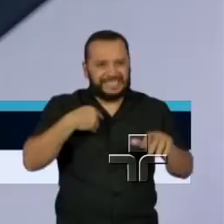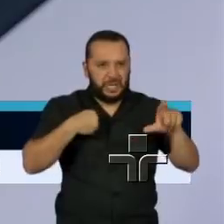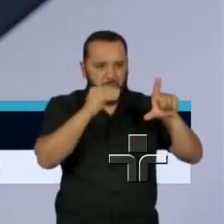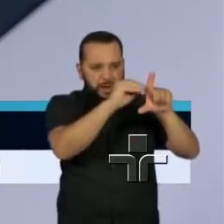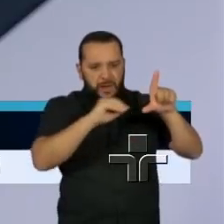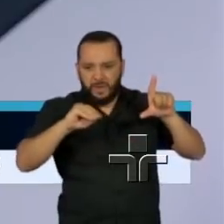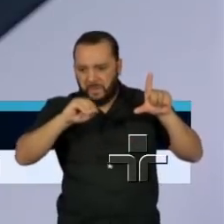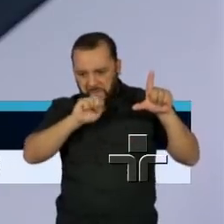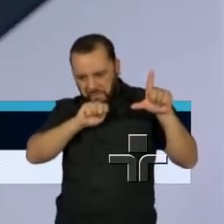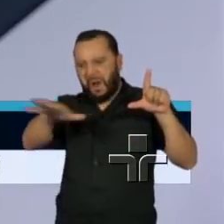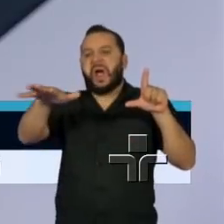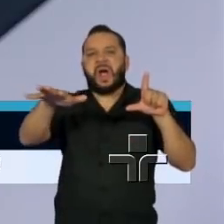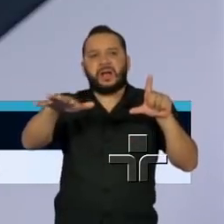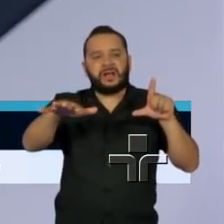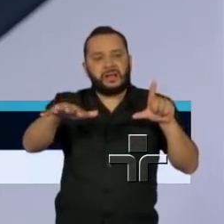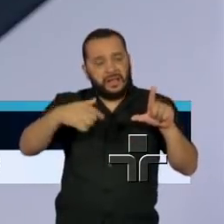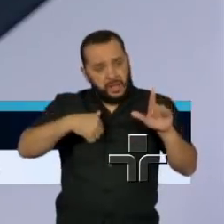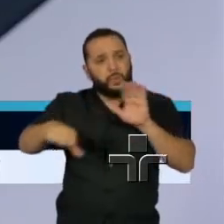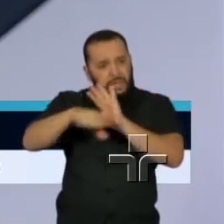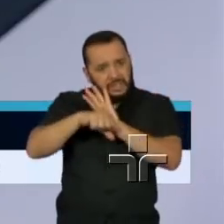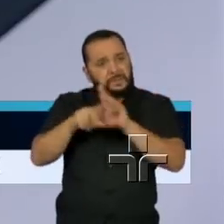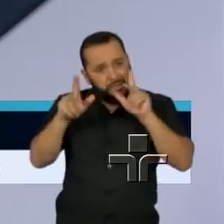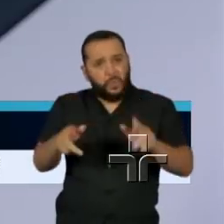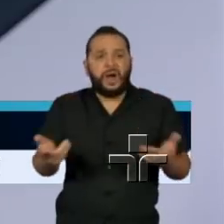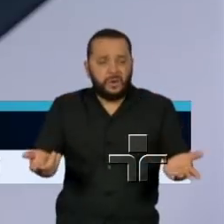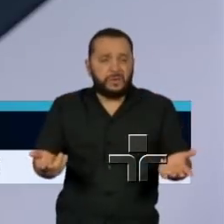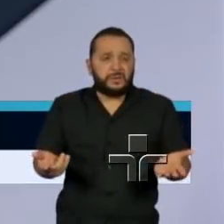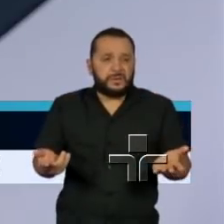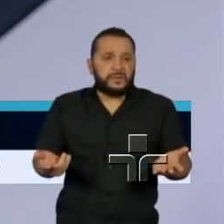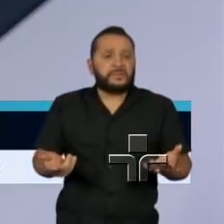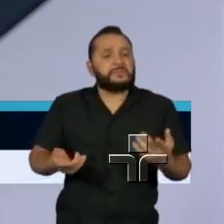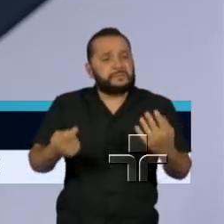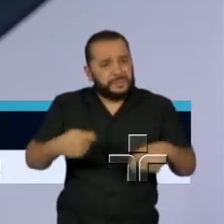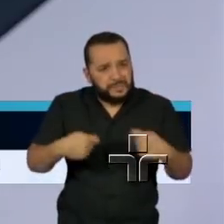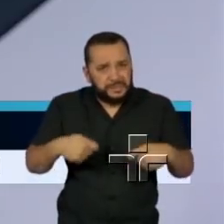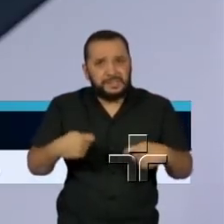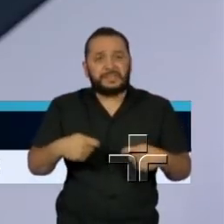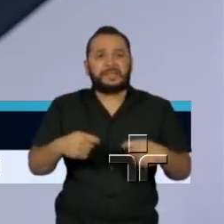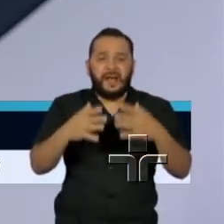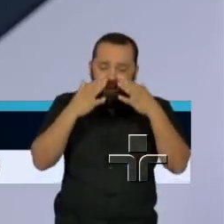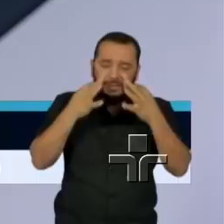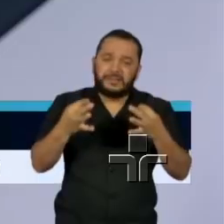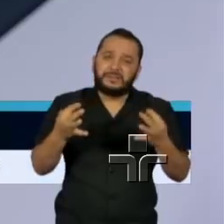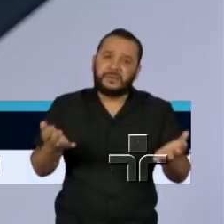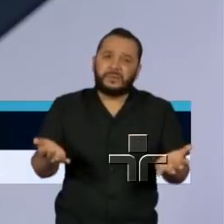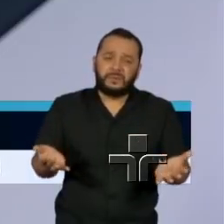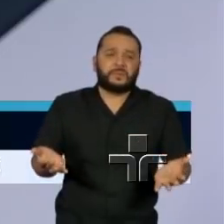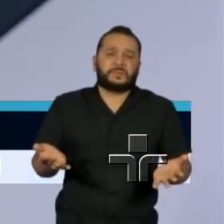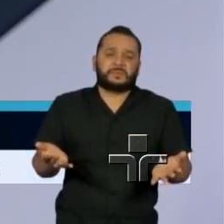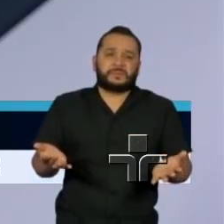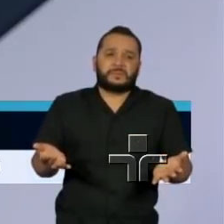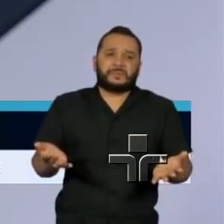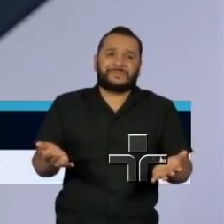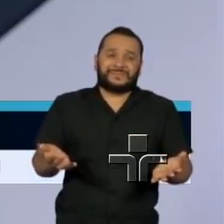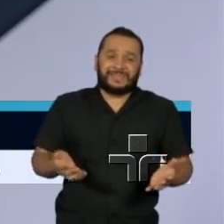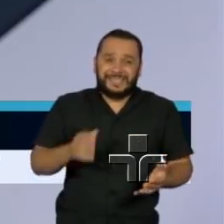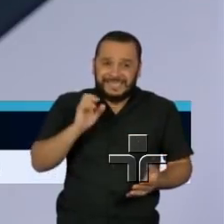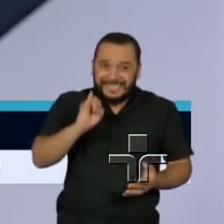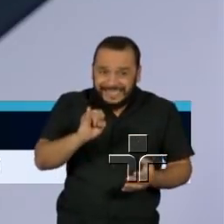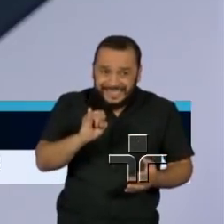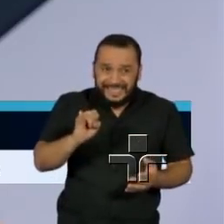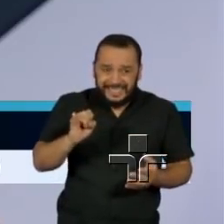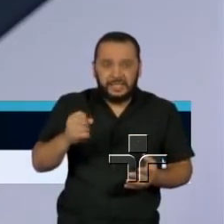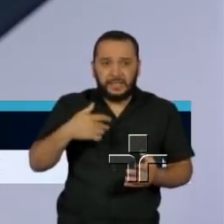ela é coautora do crime. Isso precisa ser divulgado. E isso sendo divulgado, eu garanto que muita gente vai